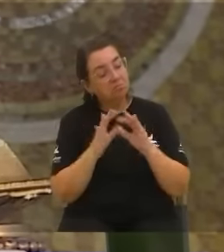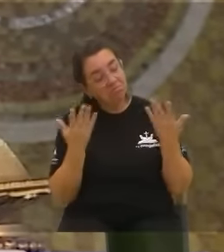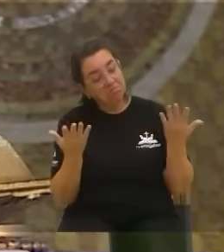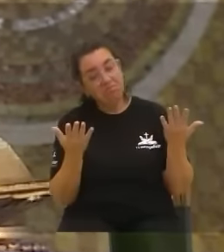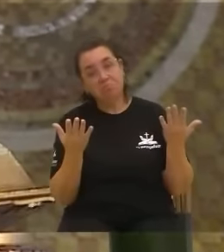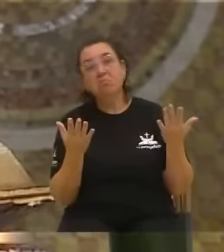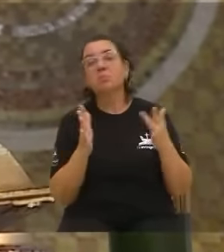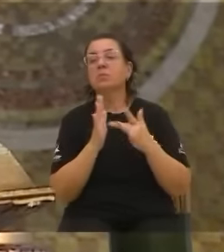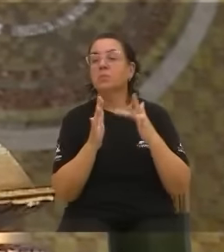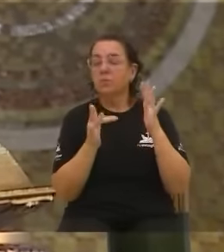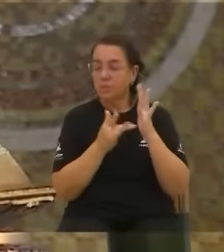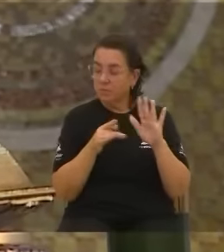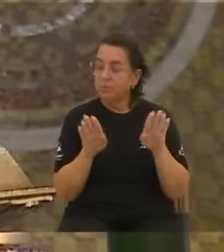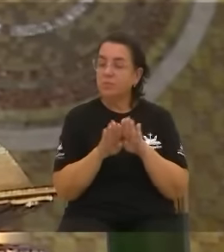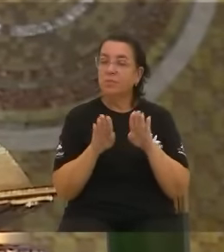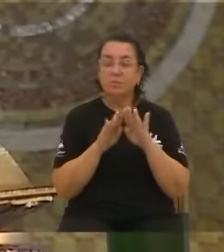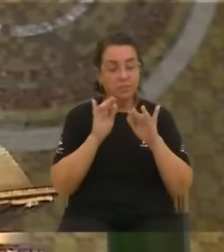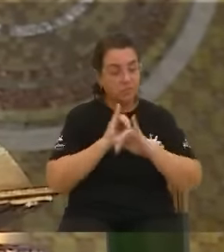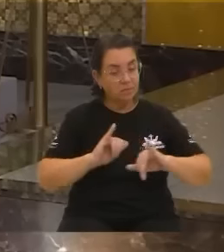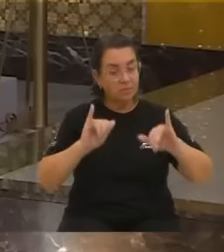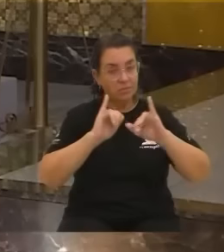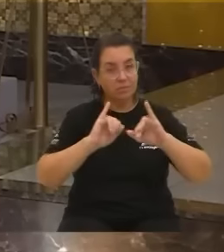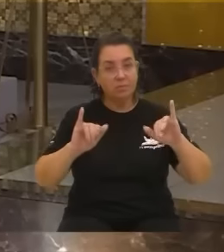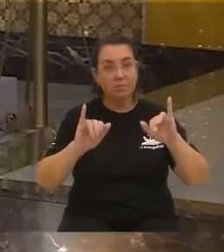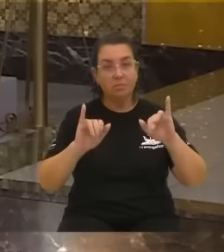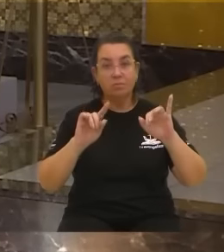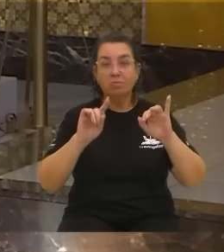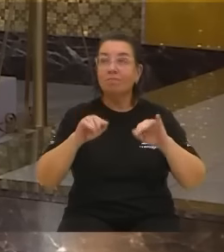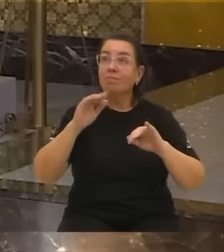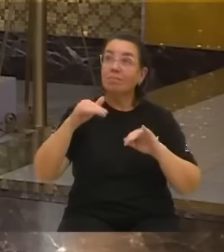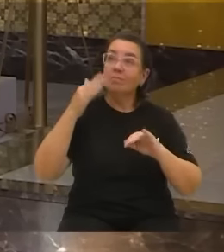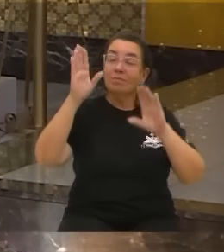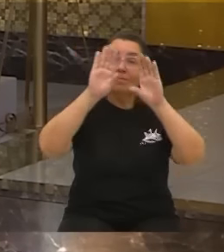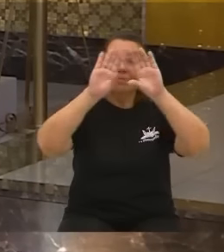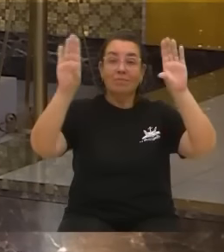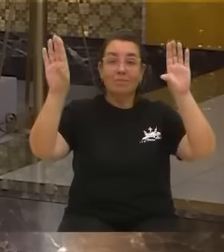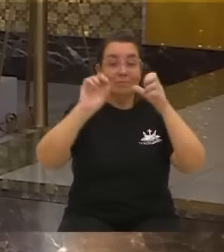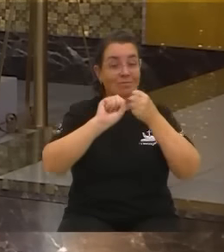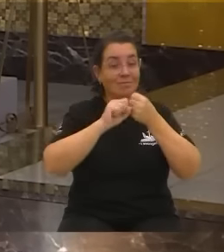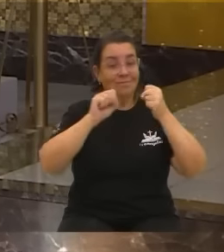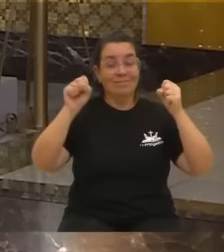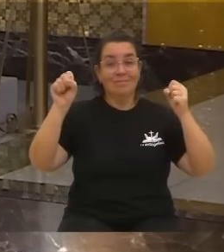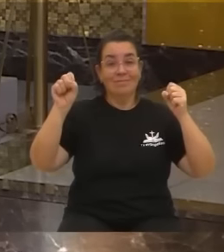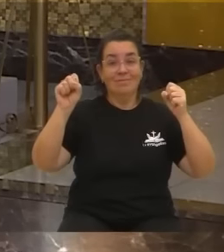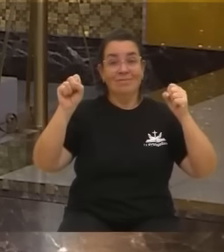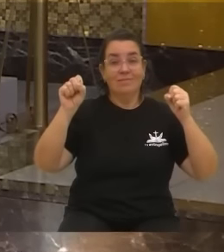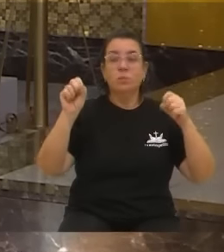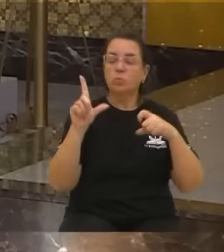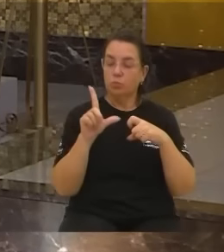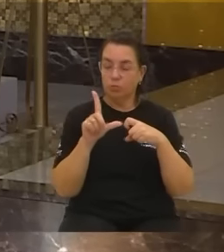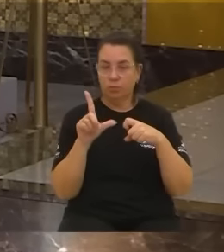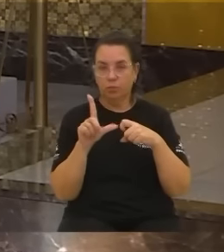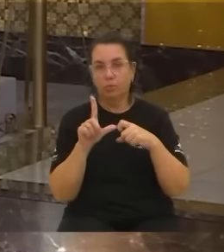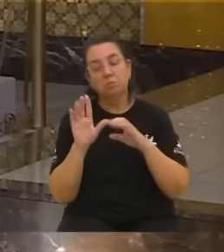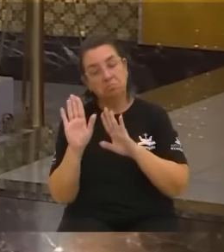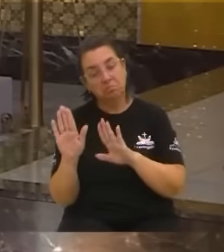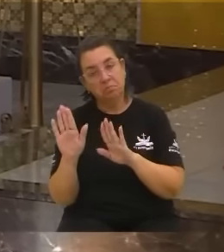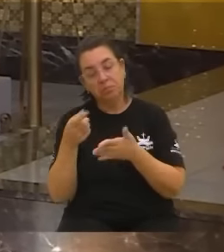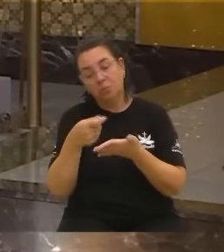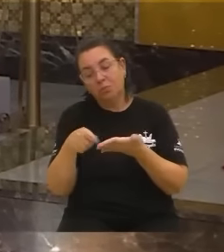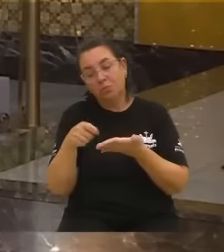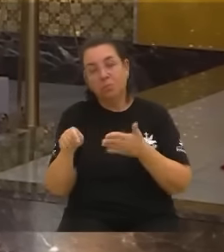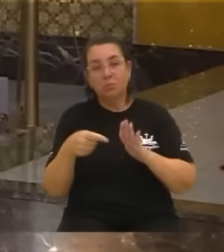Não disse Jesus sobre ser grande no reino dos céus? Lucas, de alguma forma, está